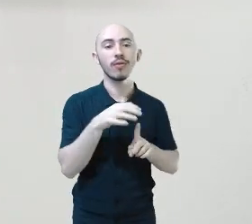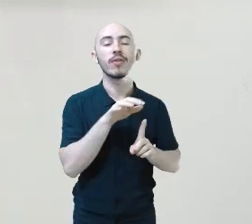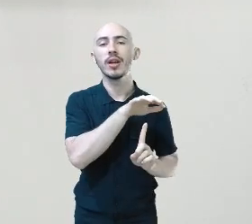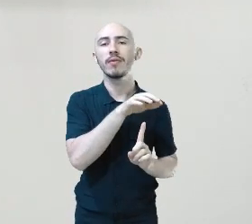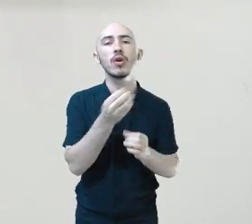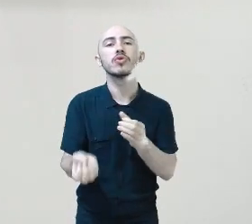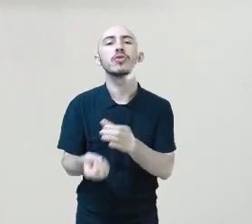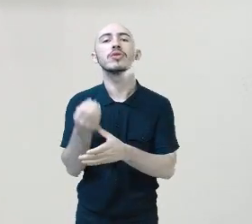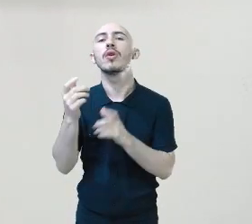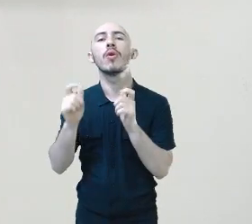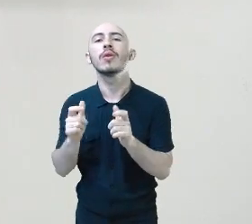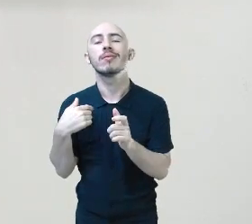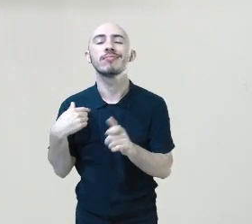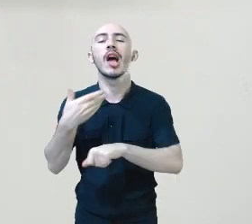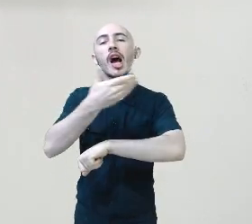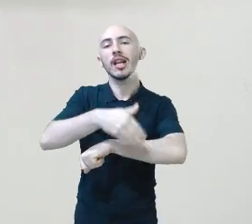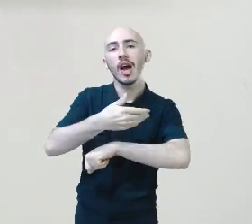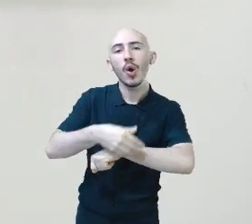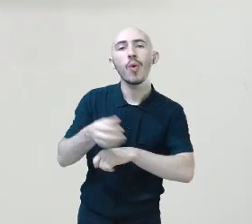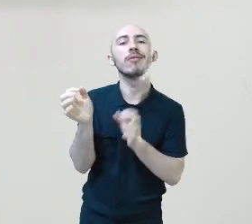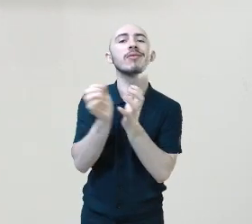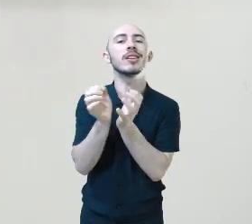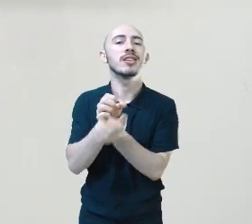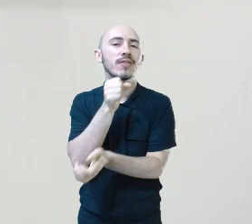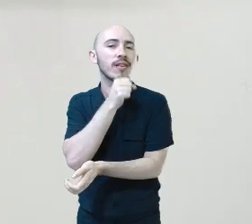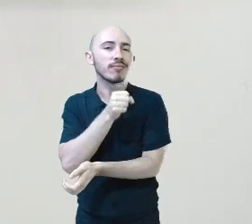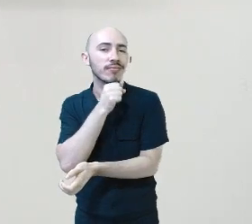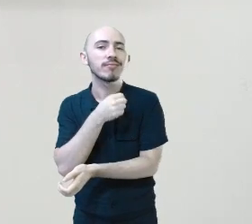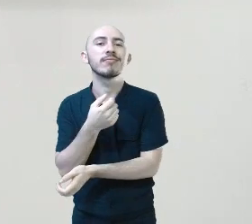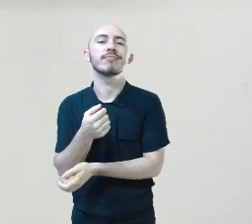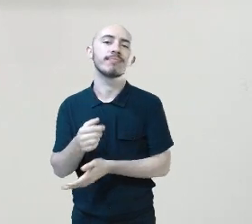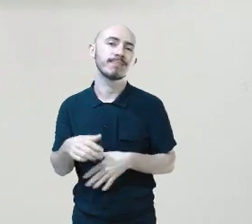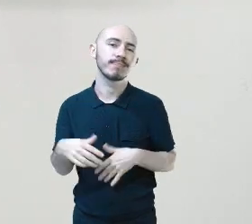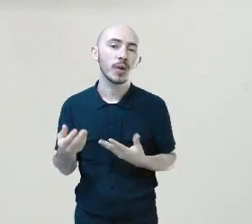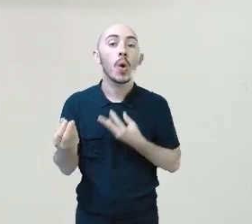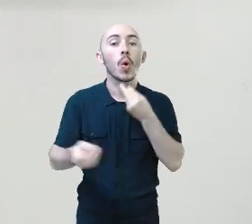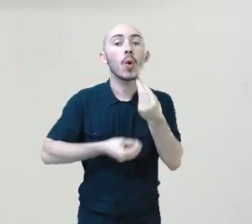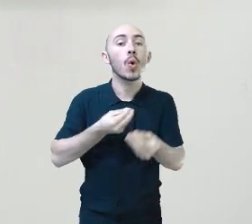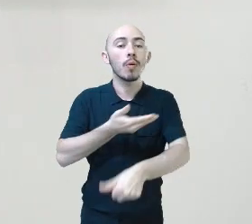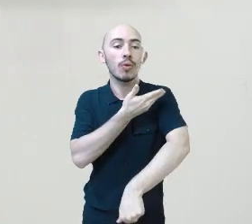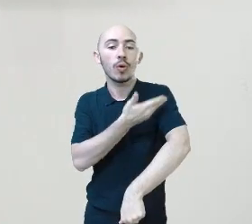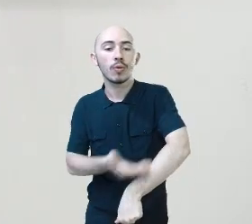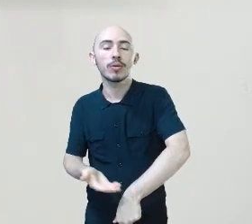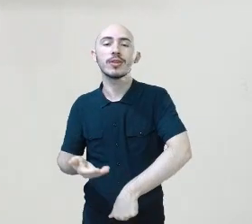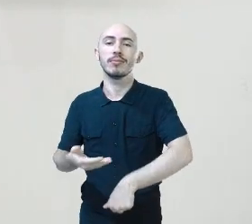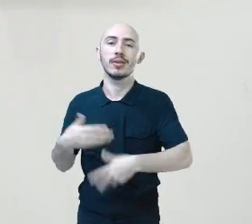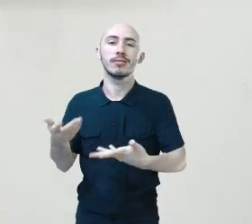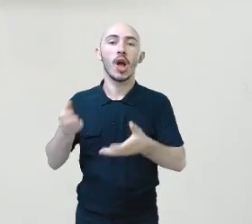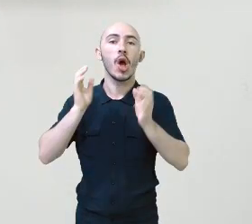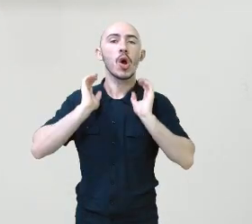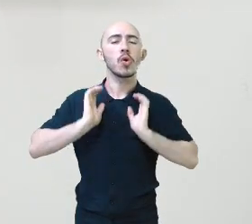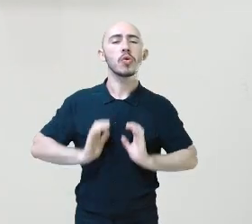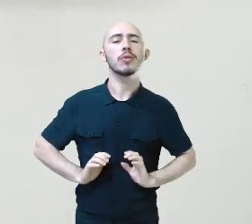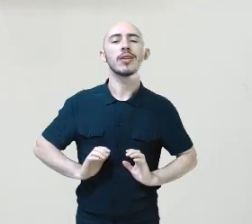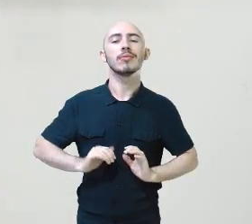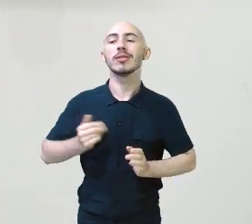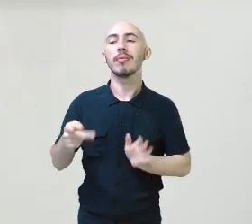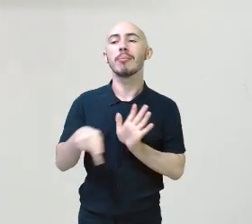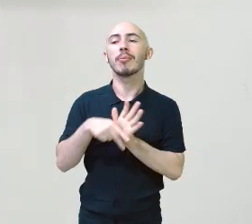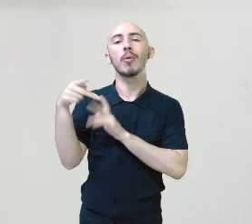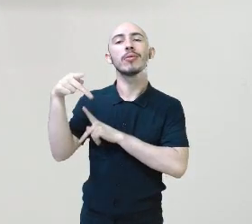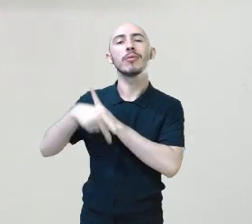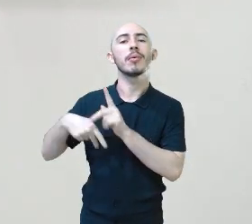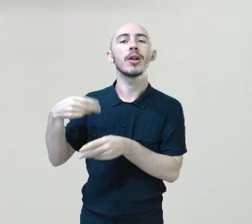nessas ruas, nas ruas do Recife Antigo. Como era que as pessoas se comportavam naquele momento? A gente consegue identificar muita coisa a partir